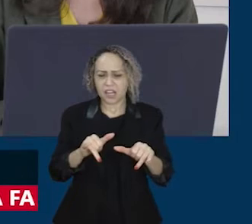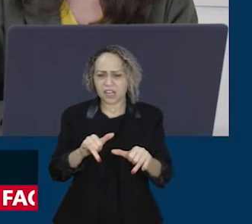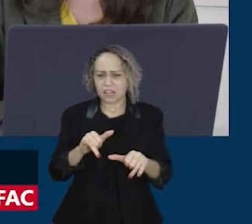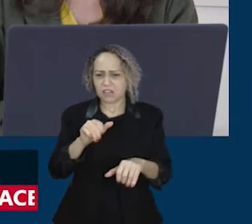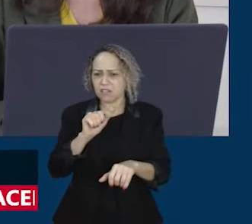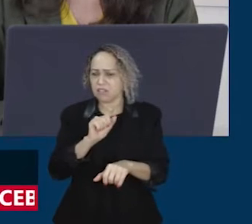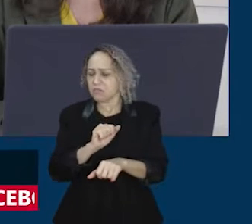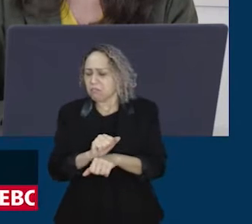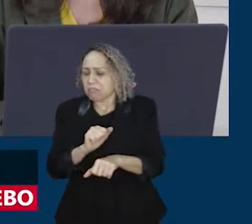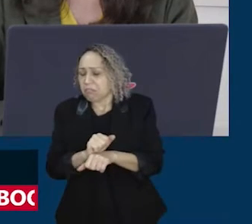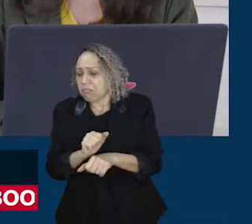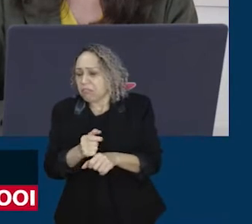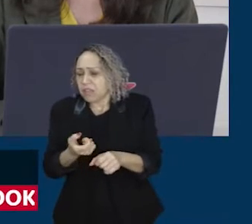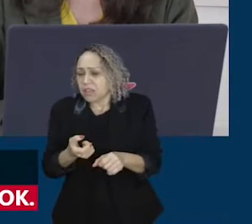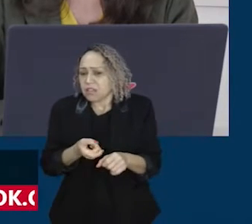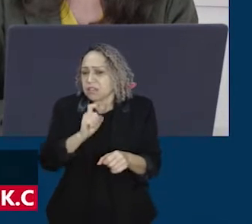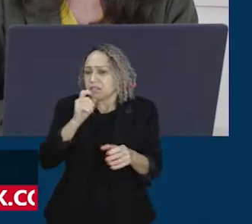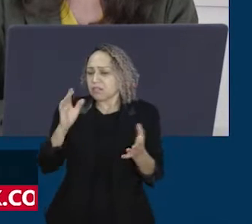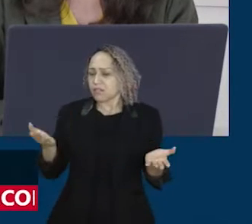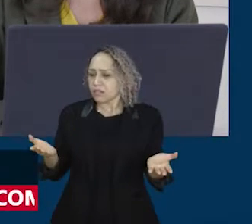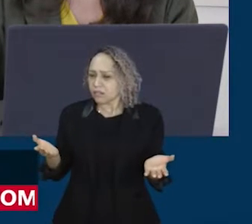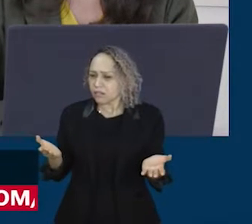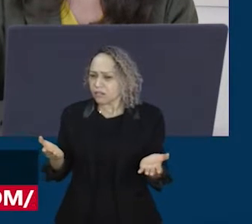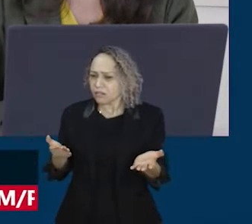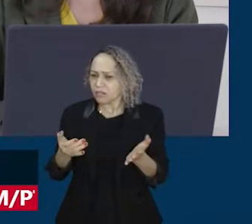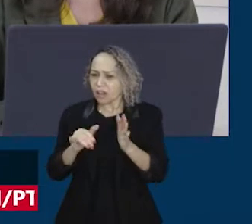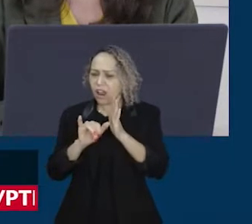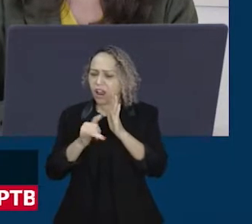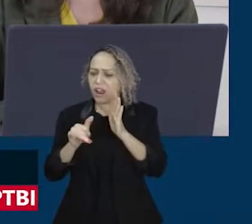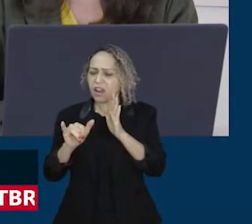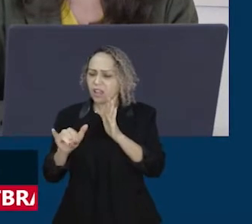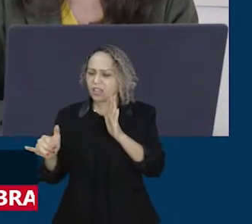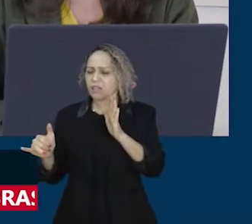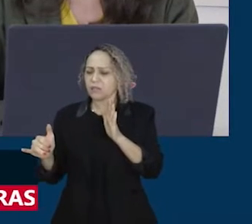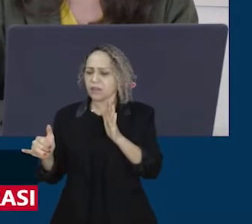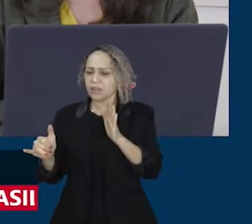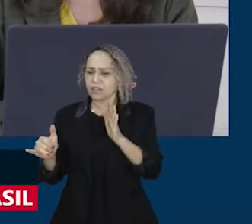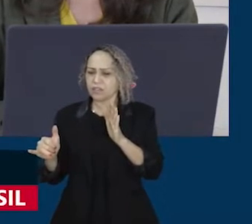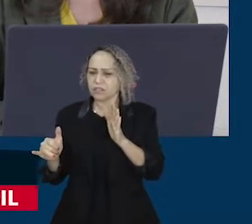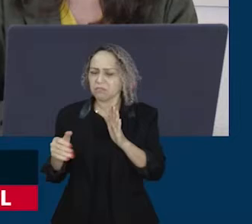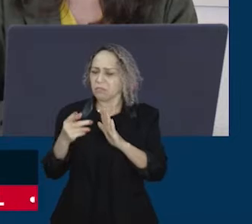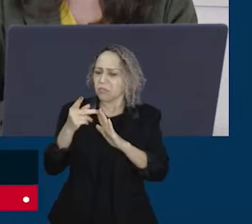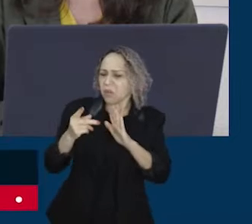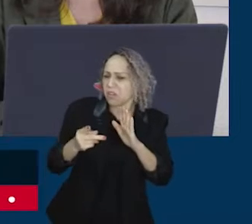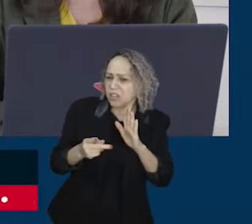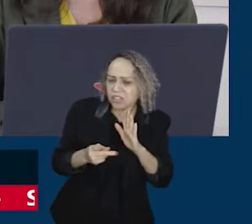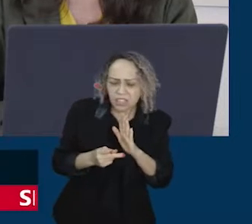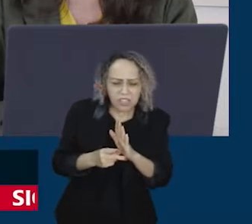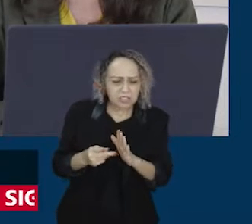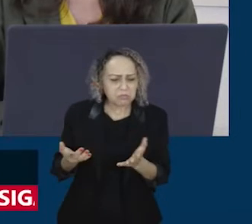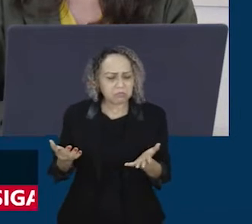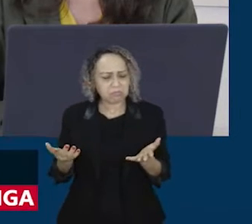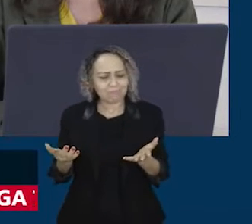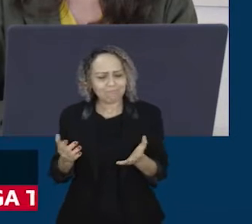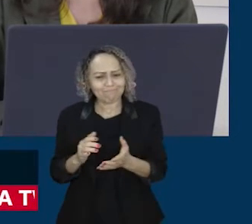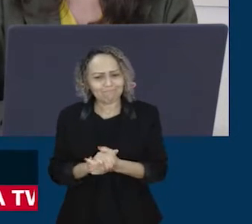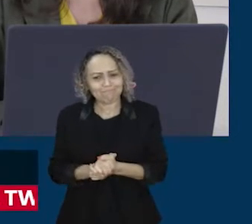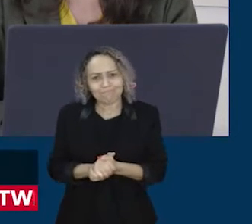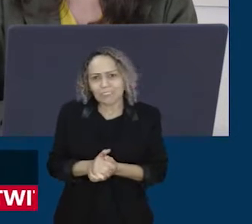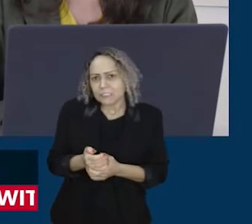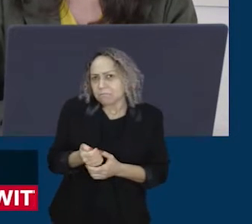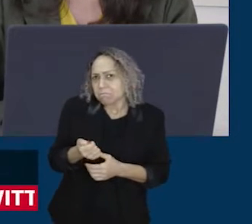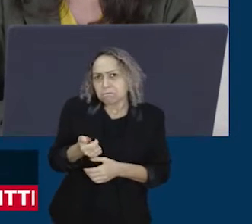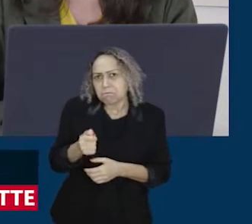Eletrobras tem que socorrer, como eu disse, áreas menos rentáveis, projetos muito menos interessantes do que os